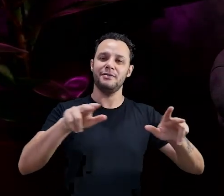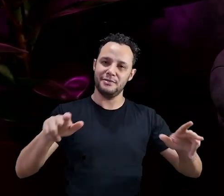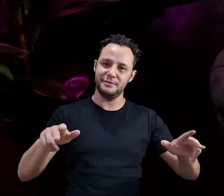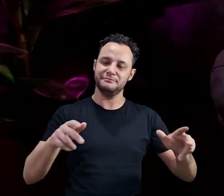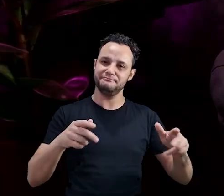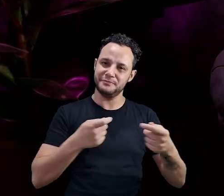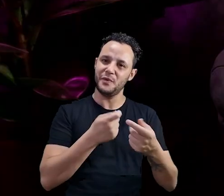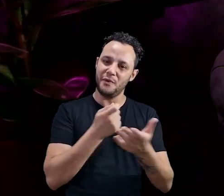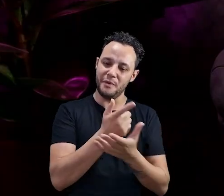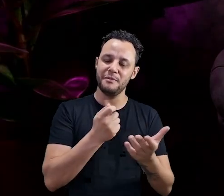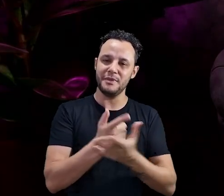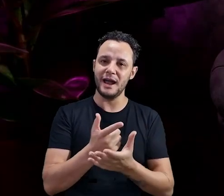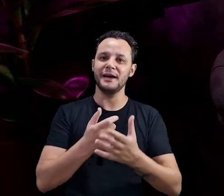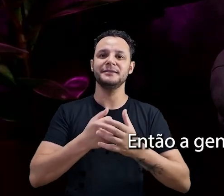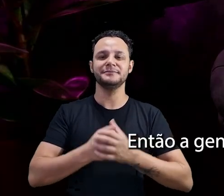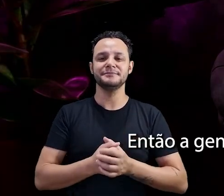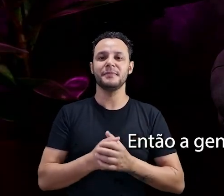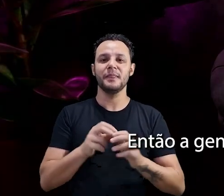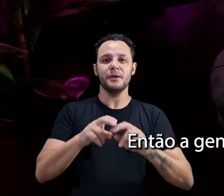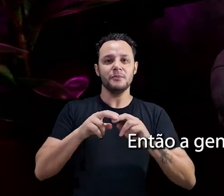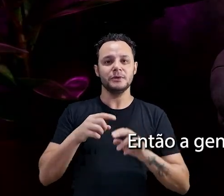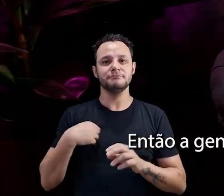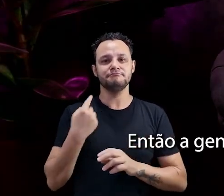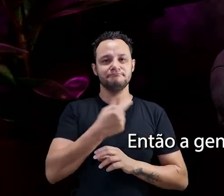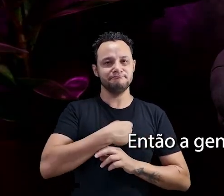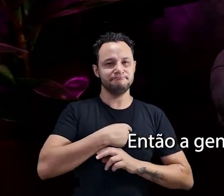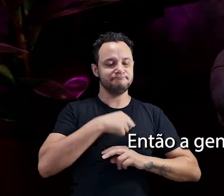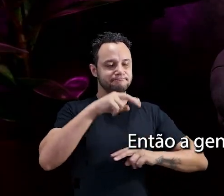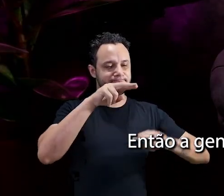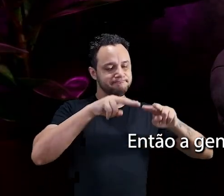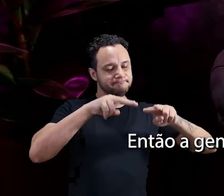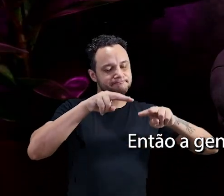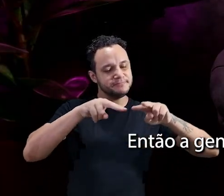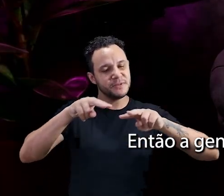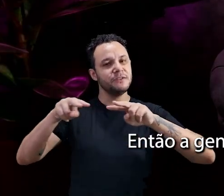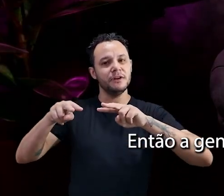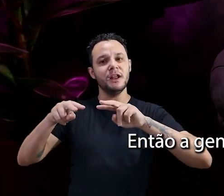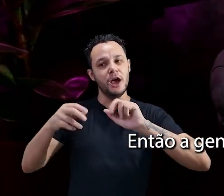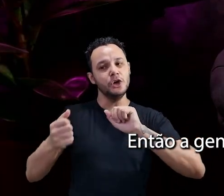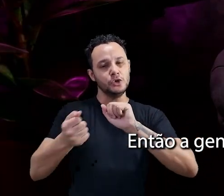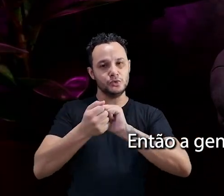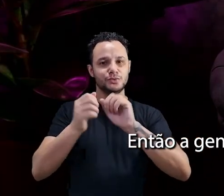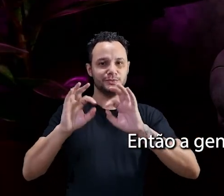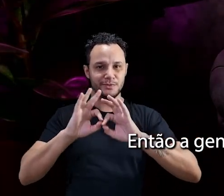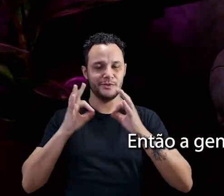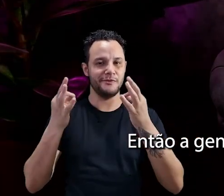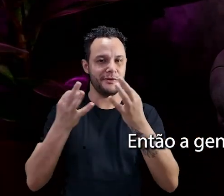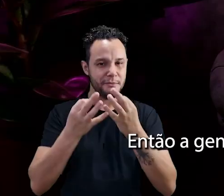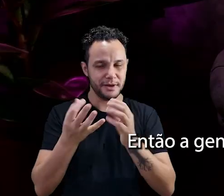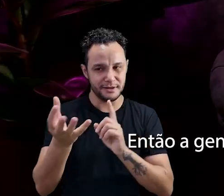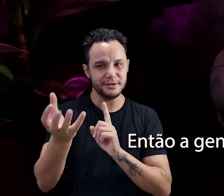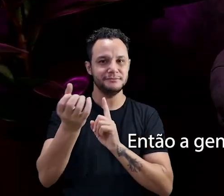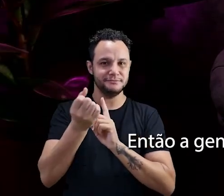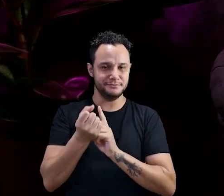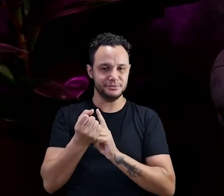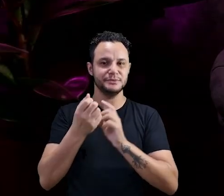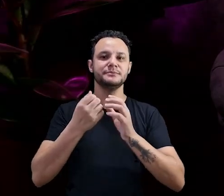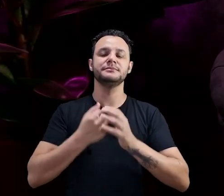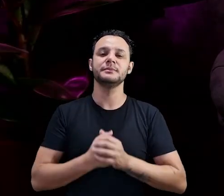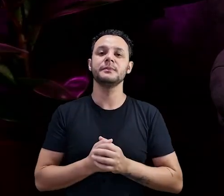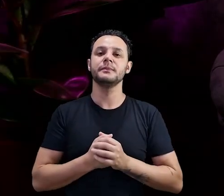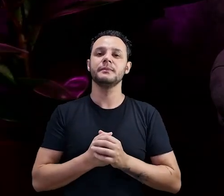habilidade específica da BNCC. Então a gente deve avaliar isso especificamente também com o apoio da família,